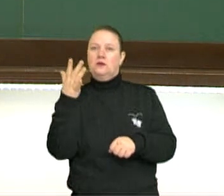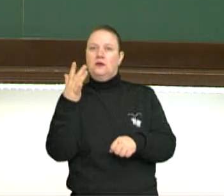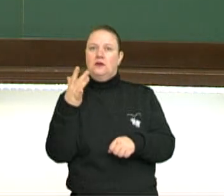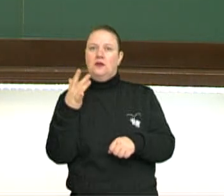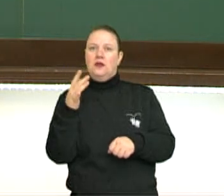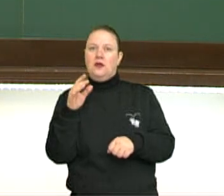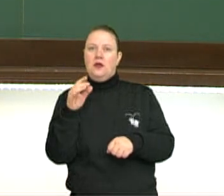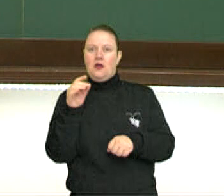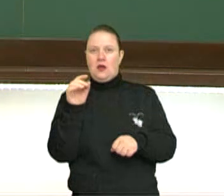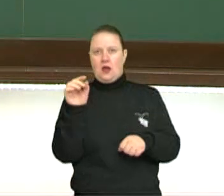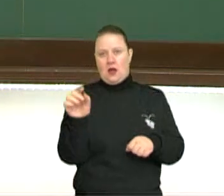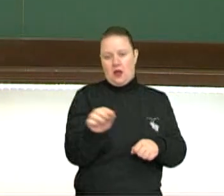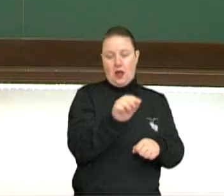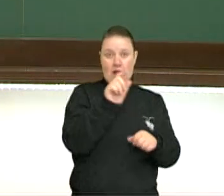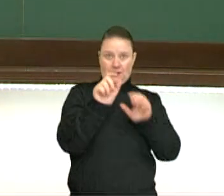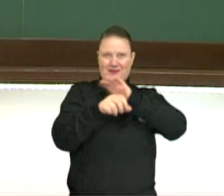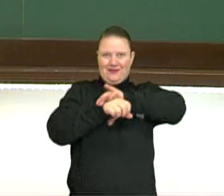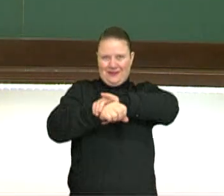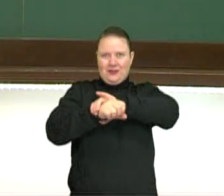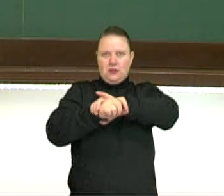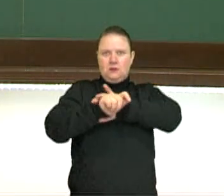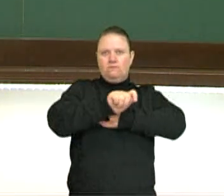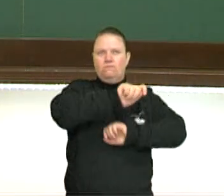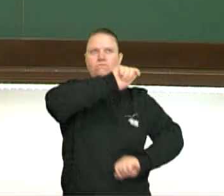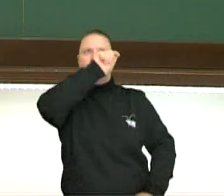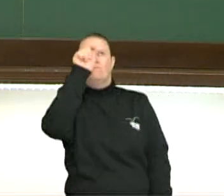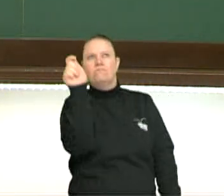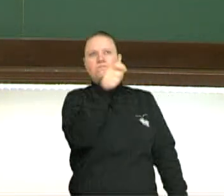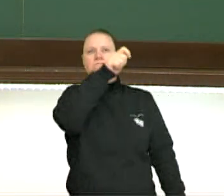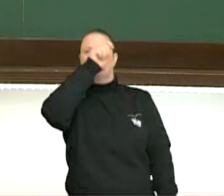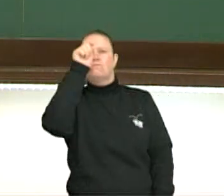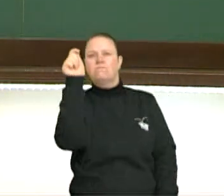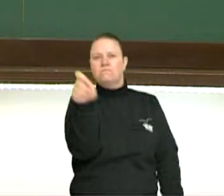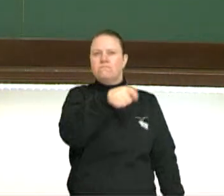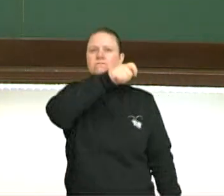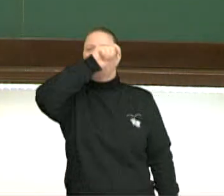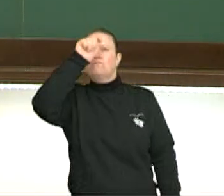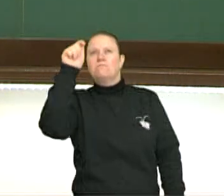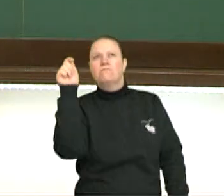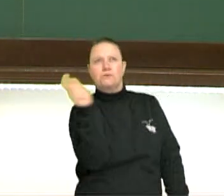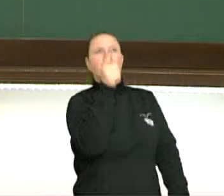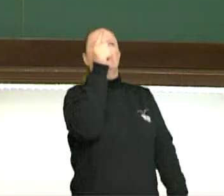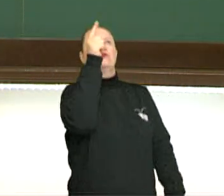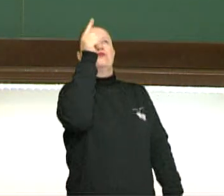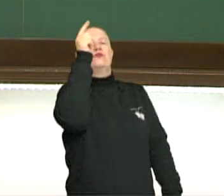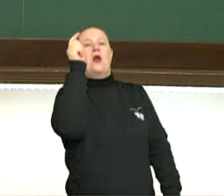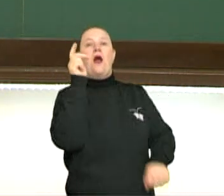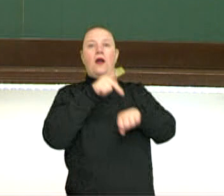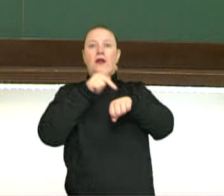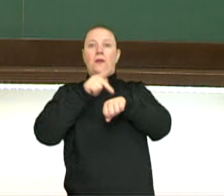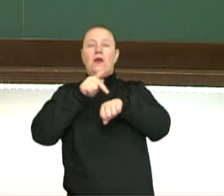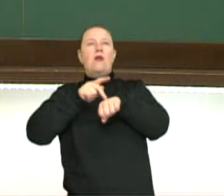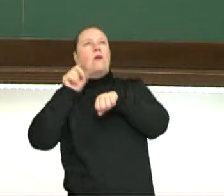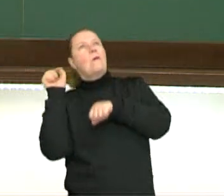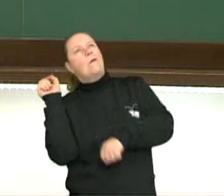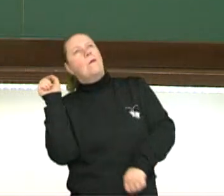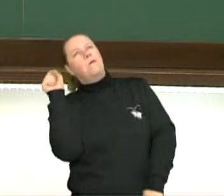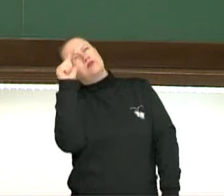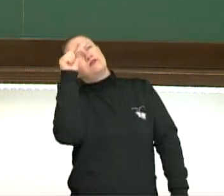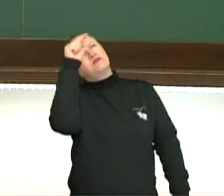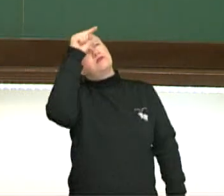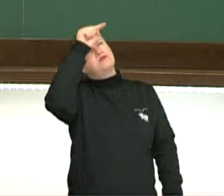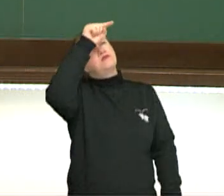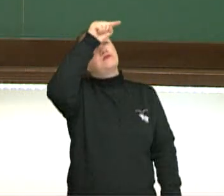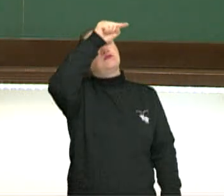Por isso que o objeto ele tem ali um momento que você pode largar, né, no caso, o gatilho que foi dito ali. Então, você pode largar